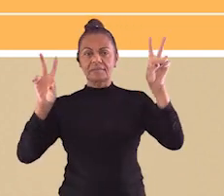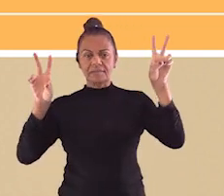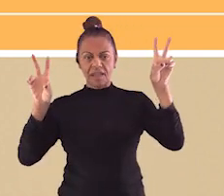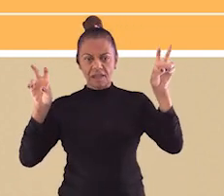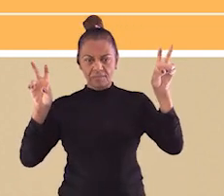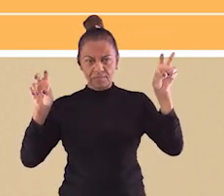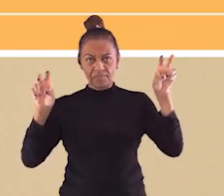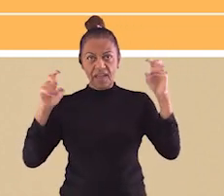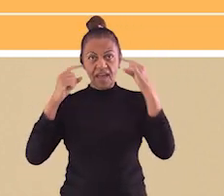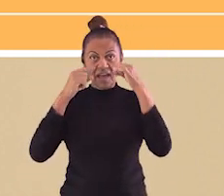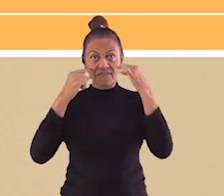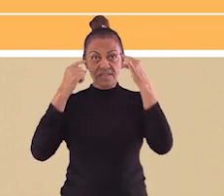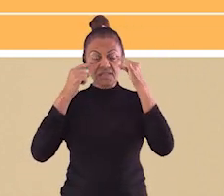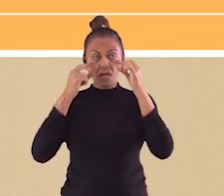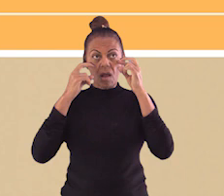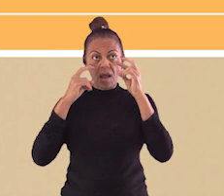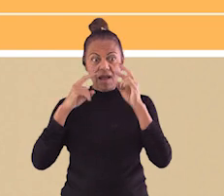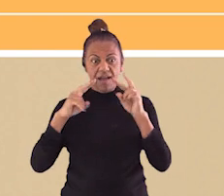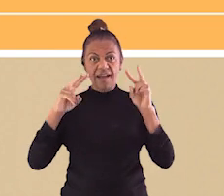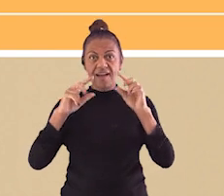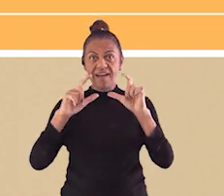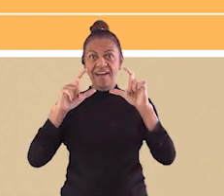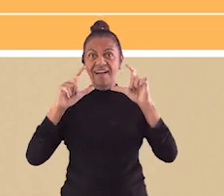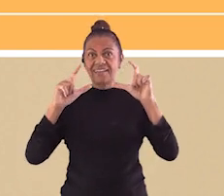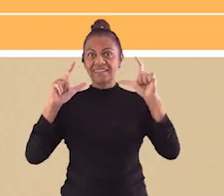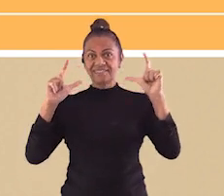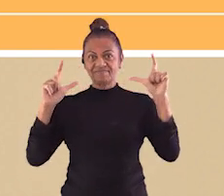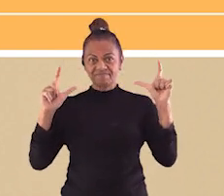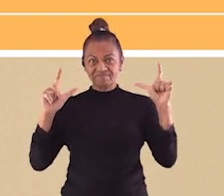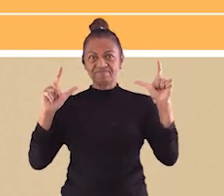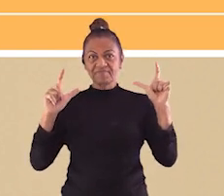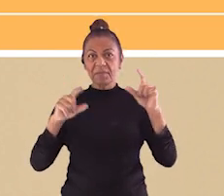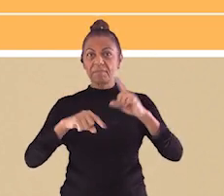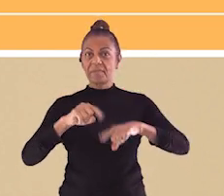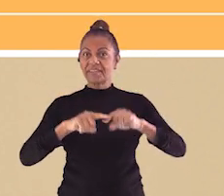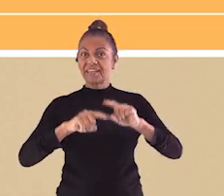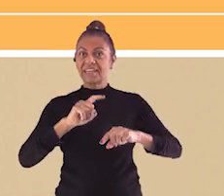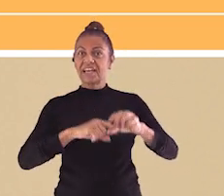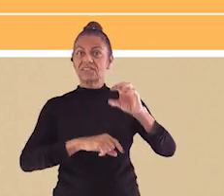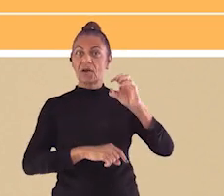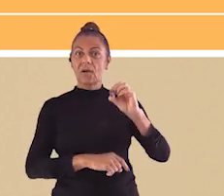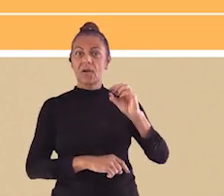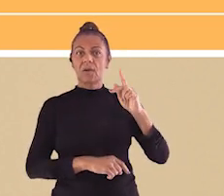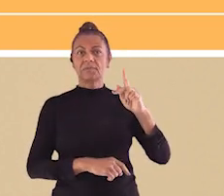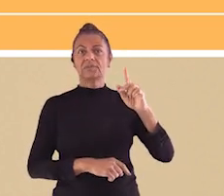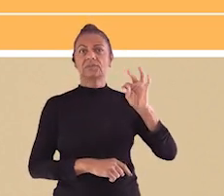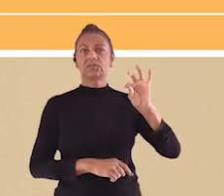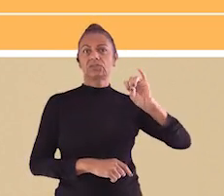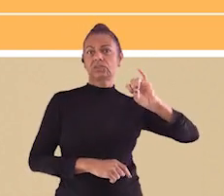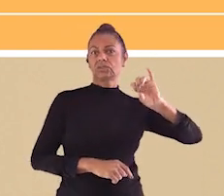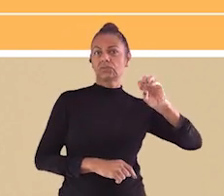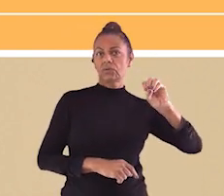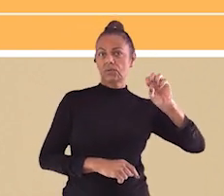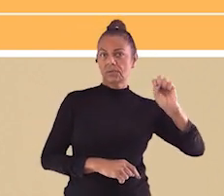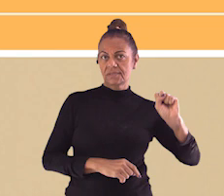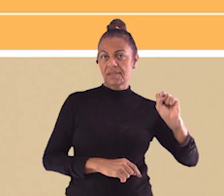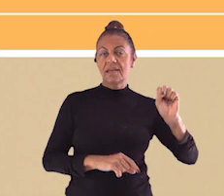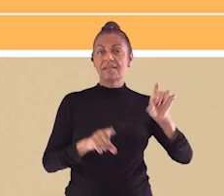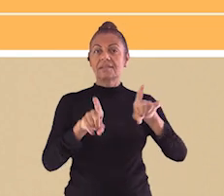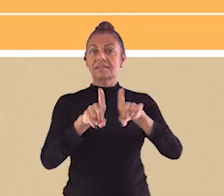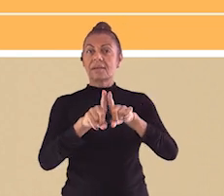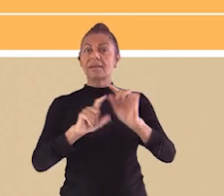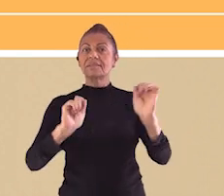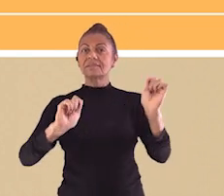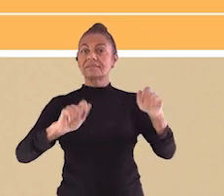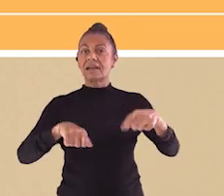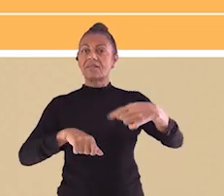instrumentos ópticos. E você pode também registrar a sua presença aqui comigo. Então, pegue